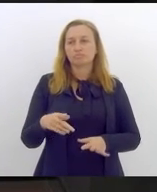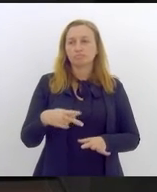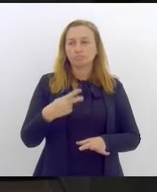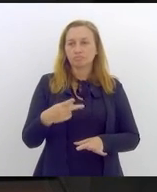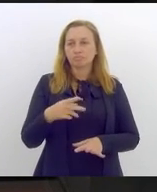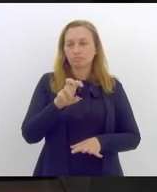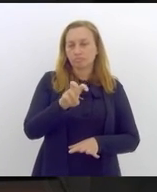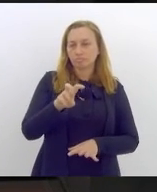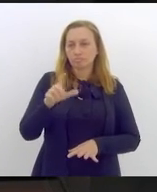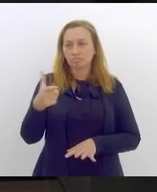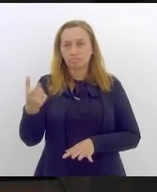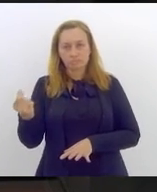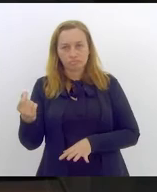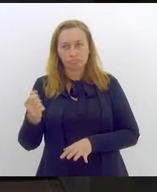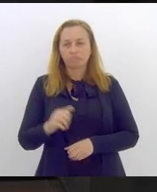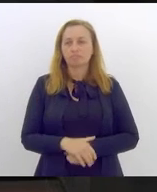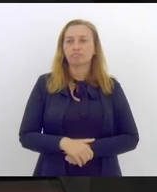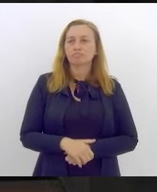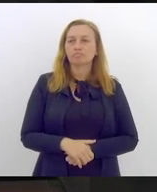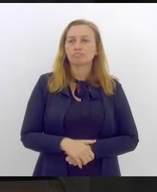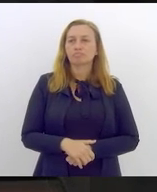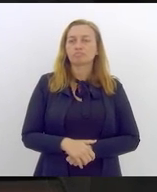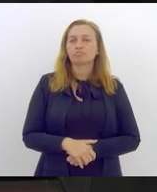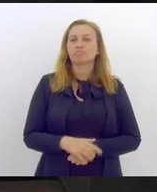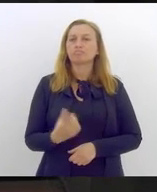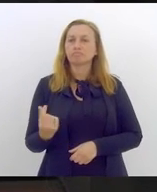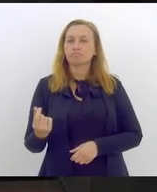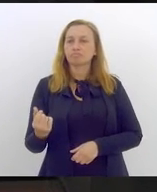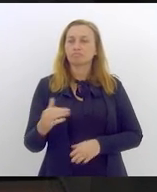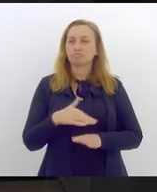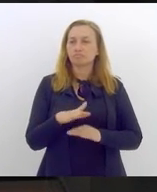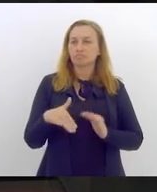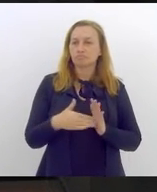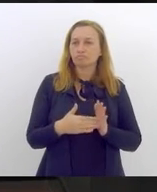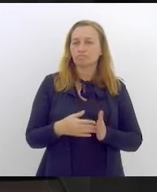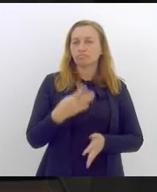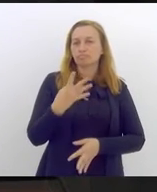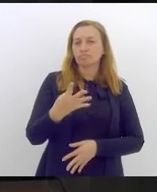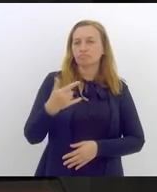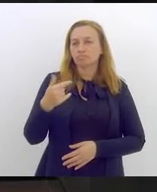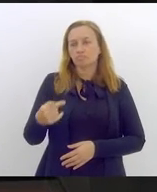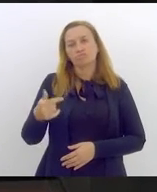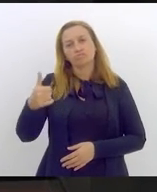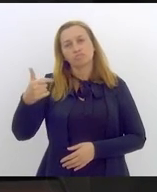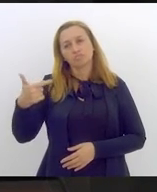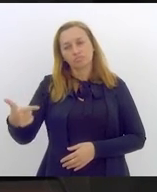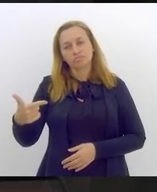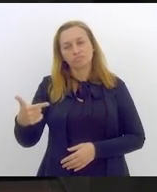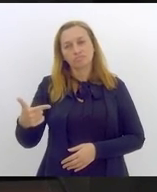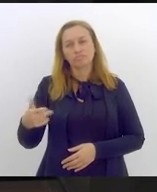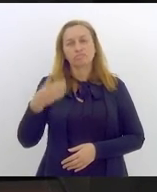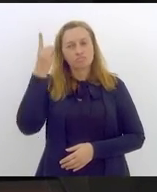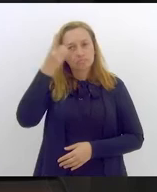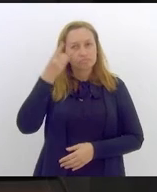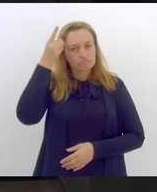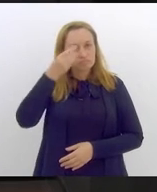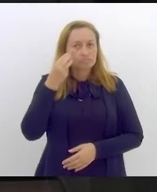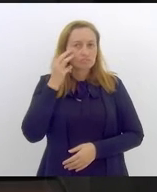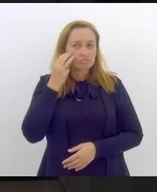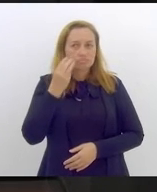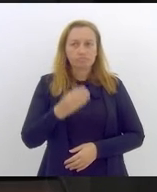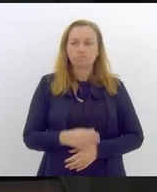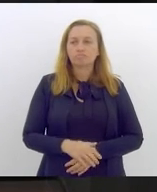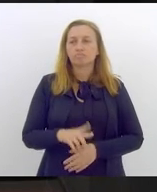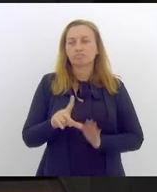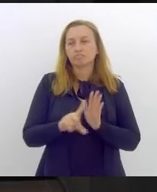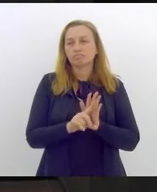5:20 a taxa SELIC prevista era 472 Deputado valdeck Carneiro